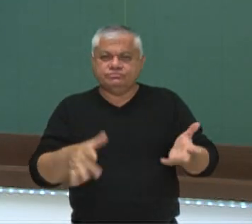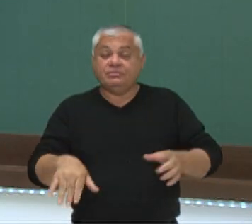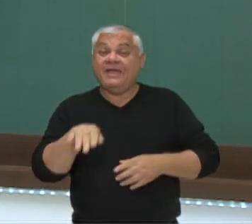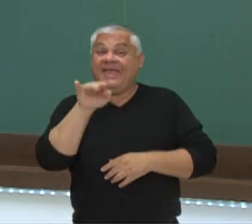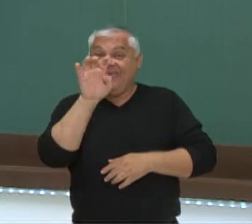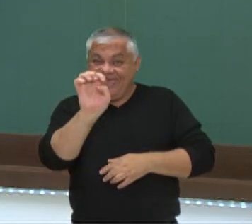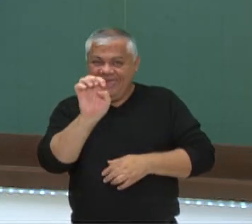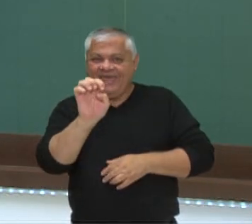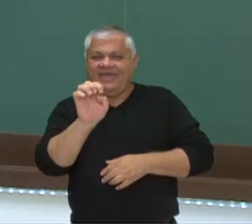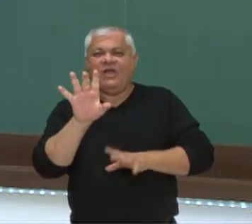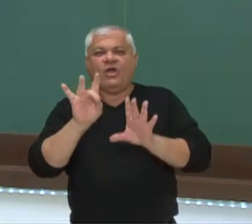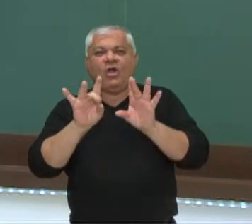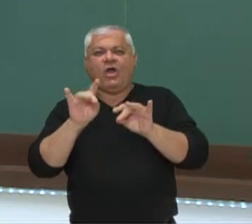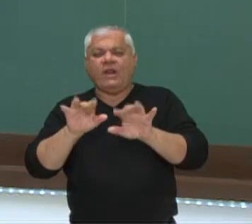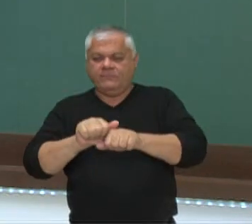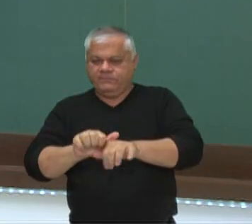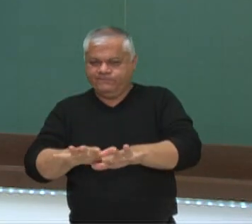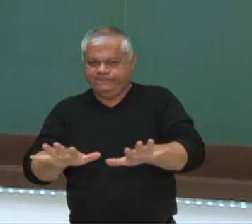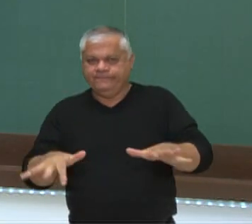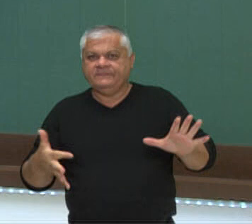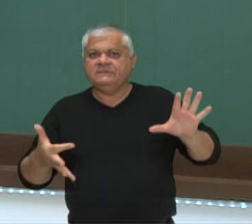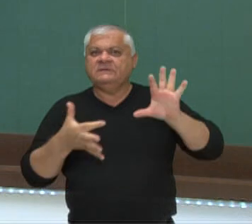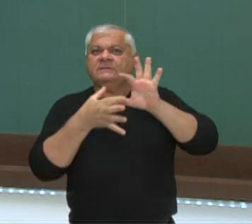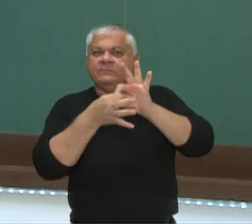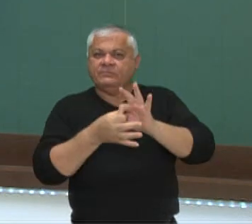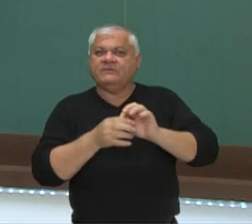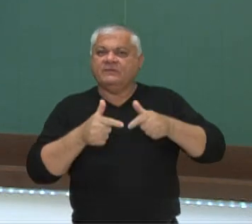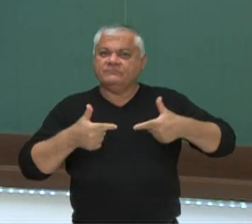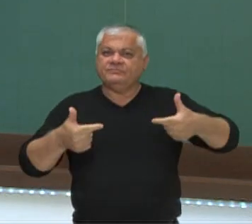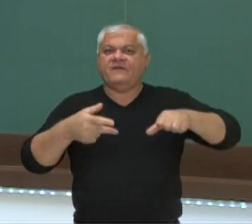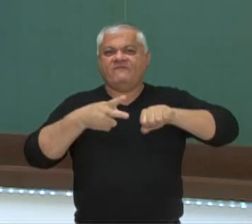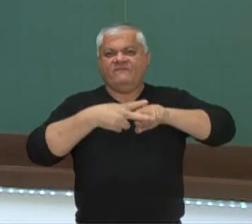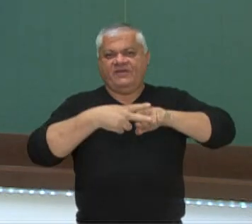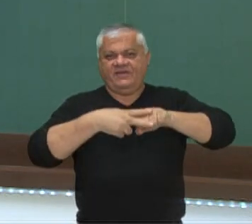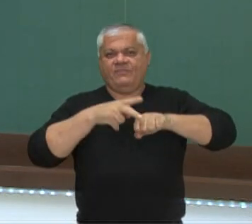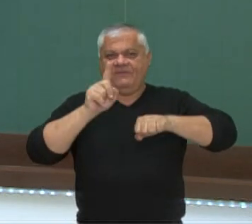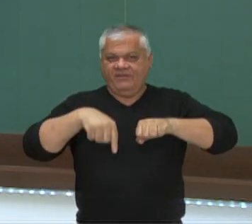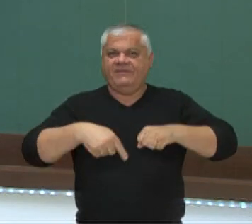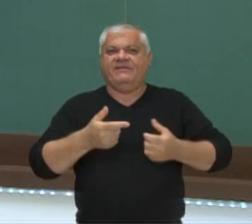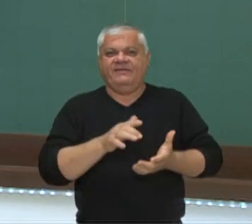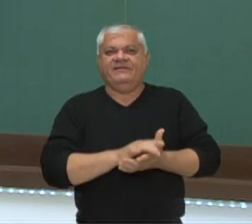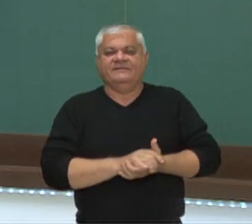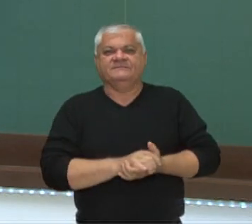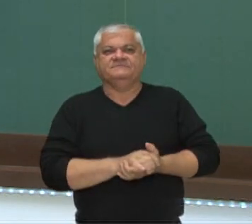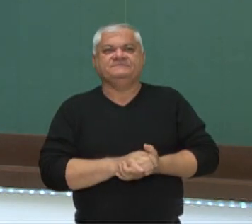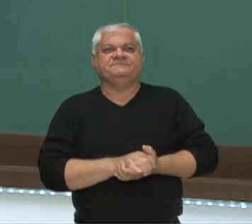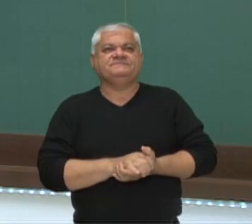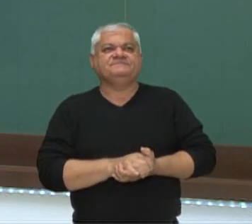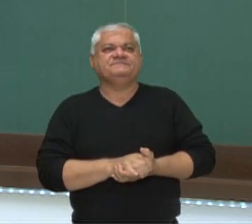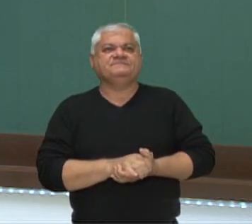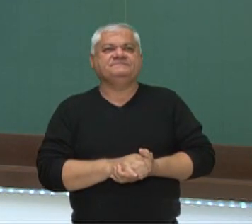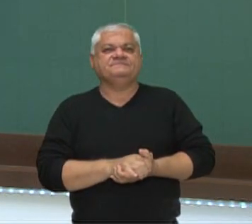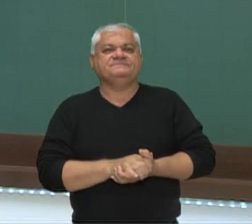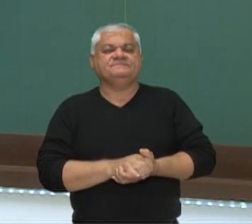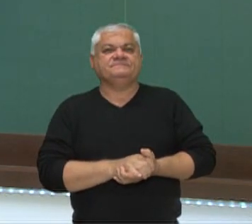informação, acrescentando mais uma ação realizada, uma situação aí da nossa tira.